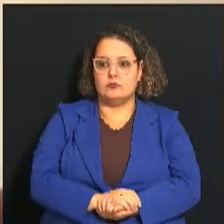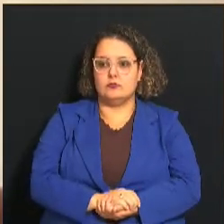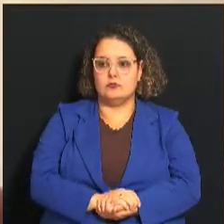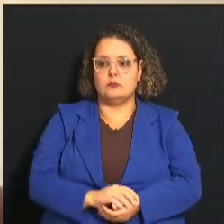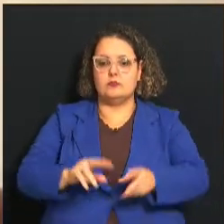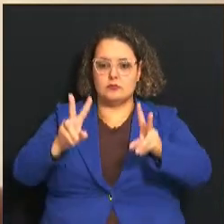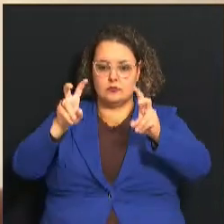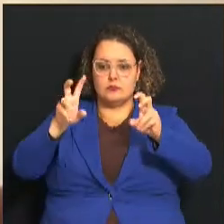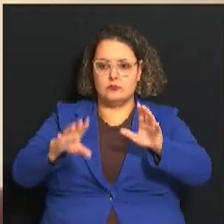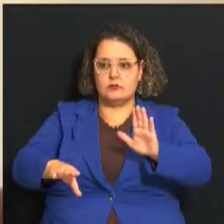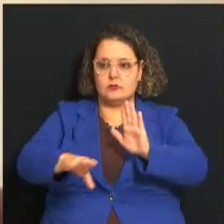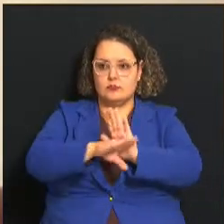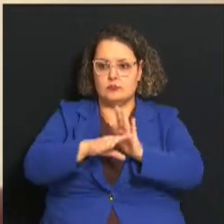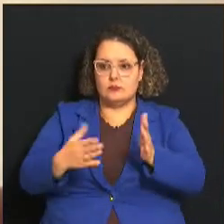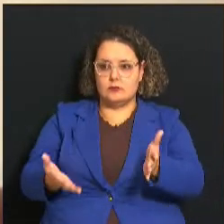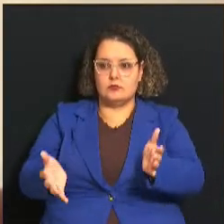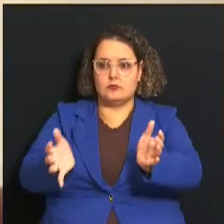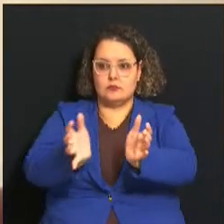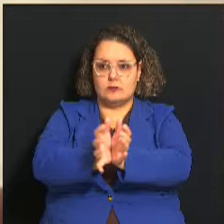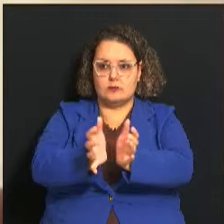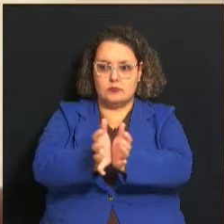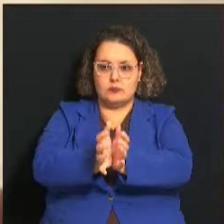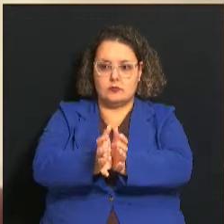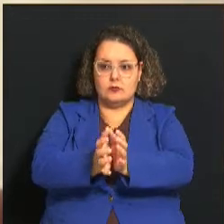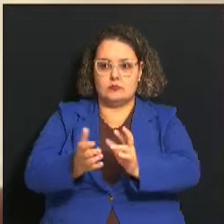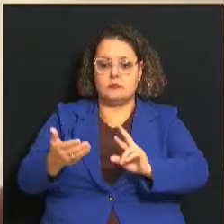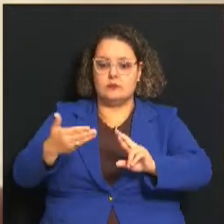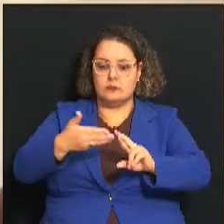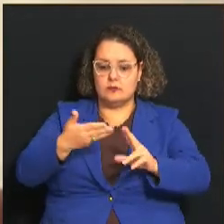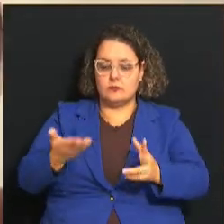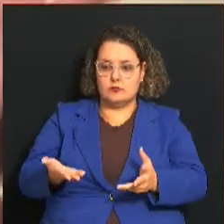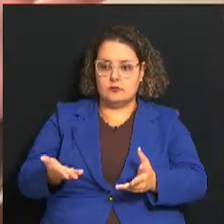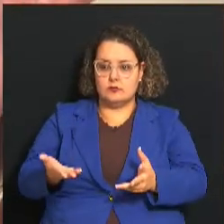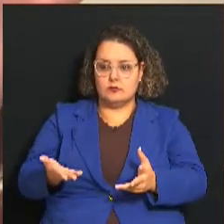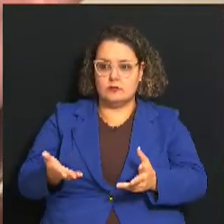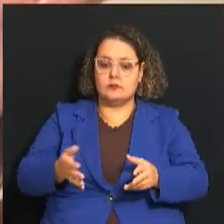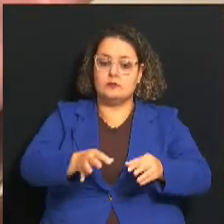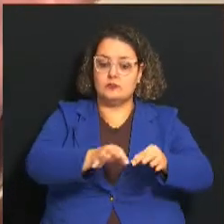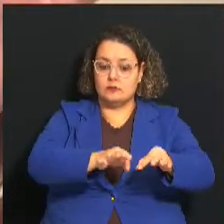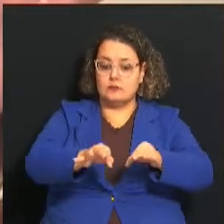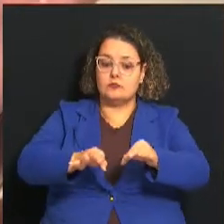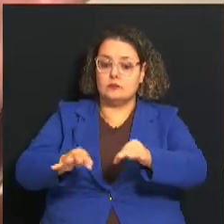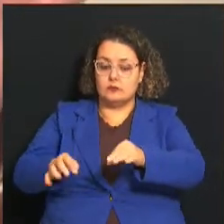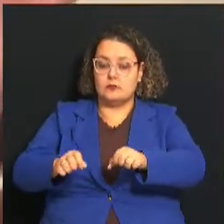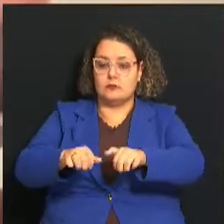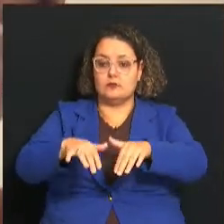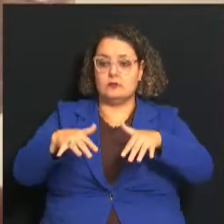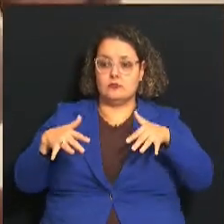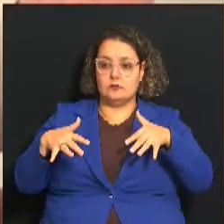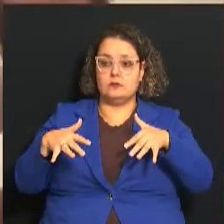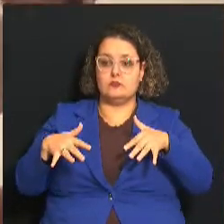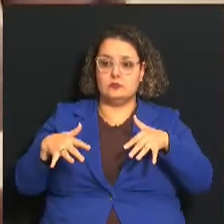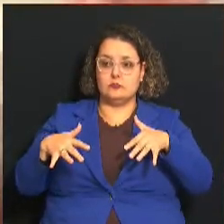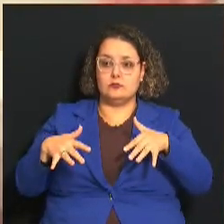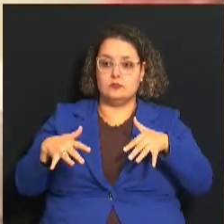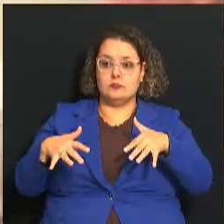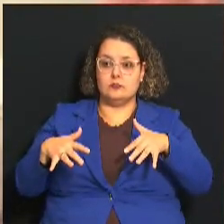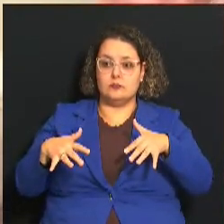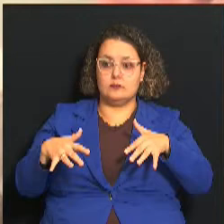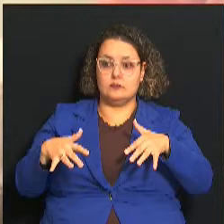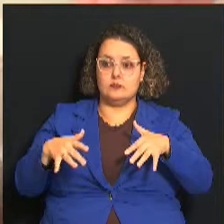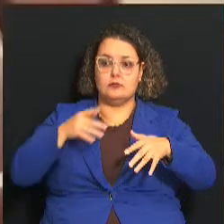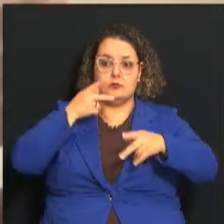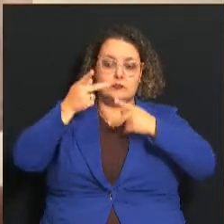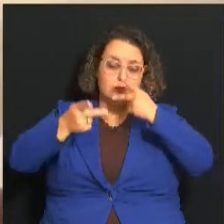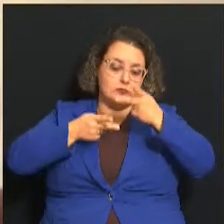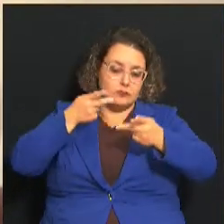a comissão responsável ali correlata. Ela organiza a audiência pública, fala a